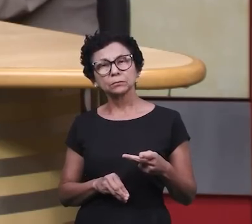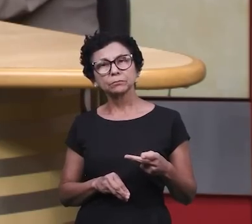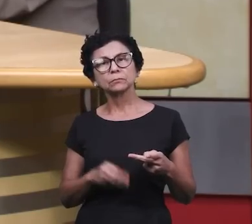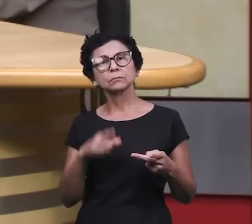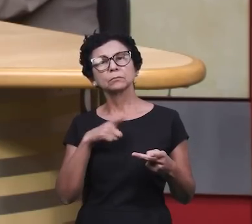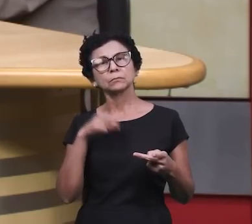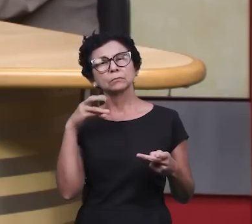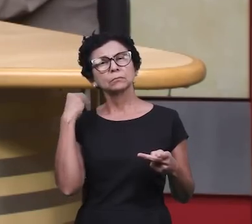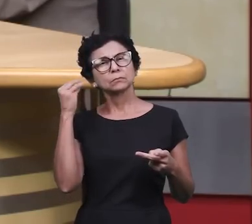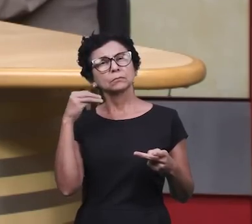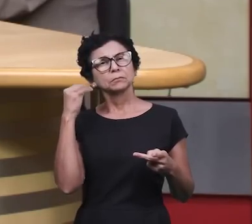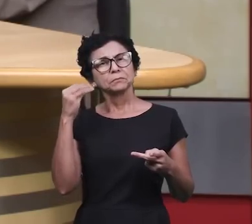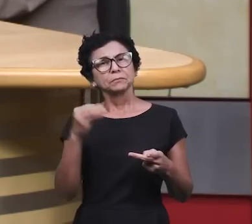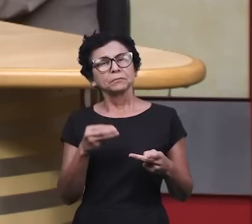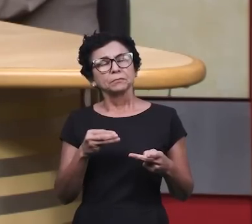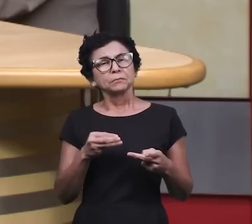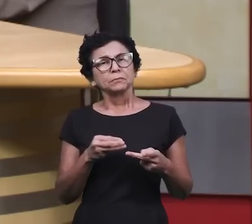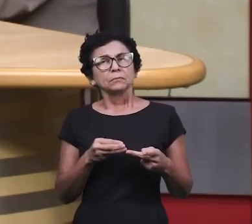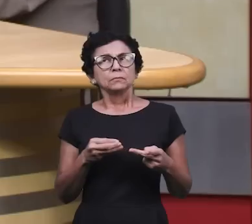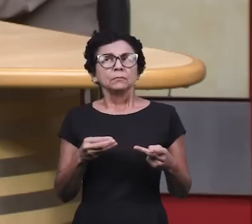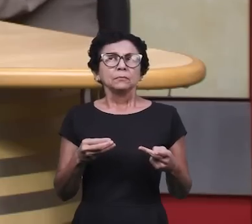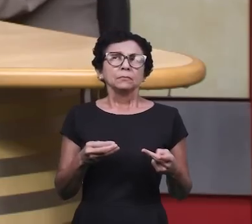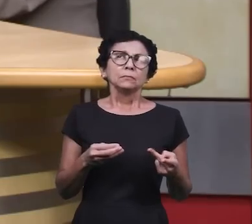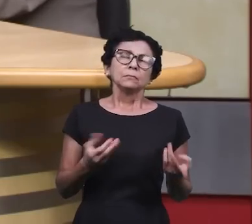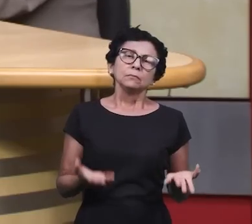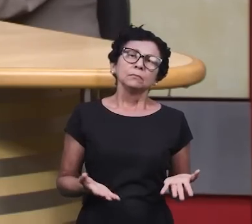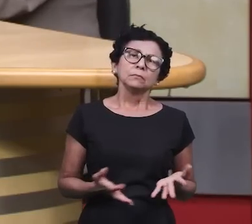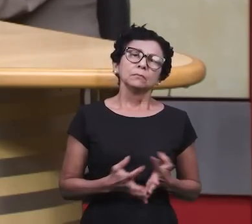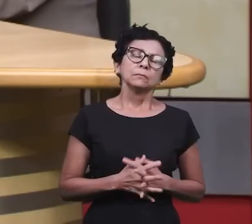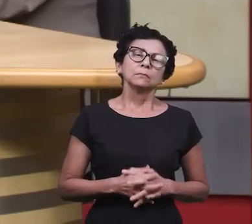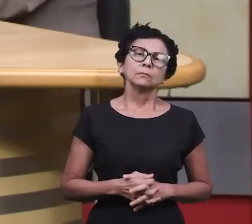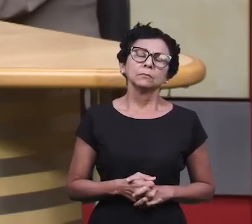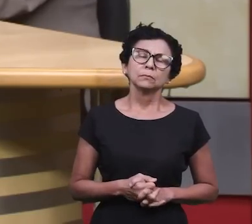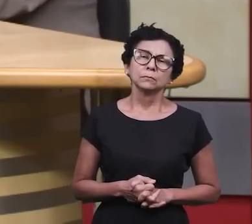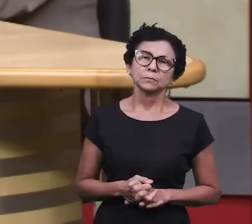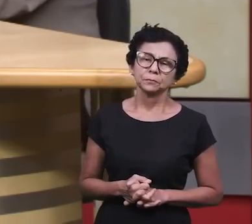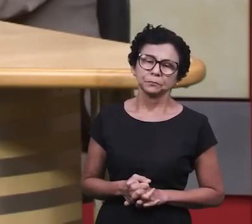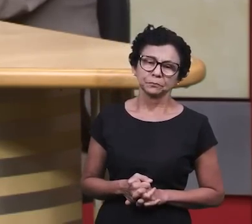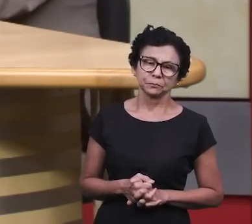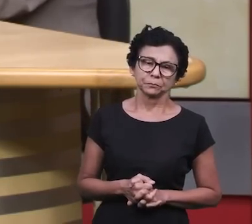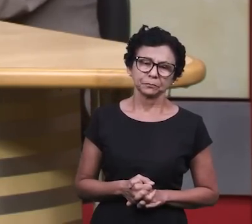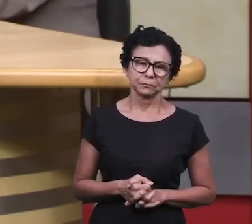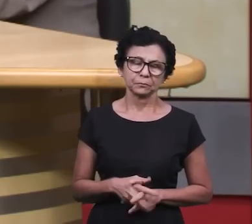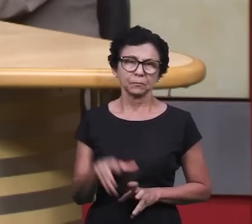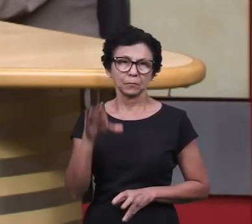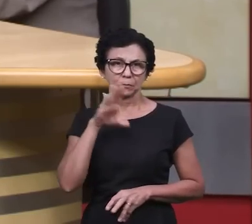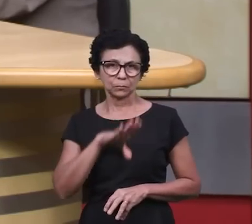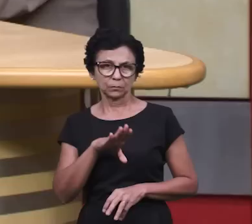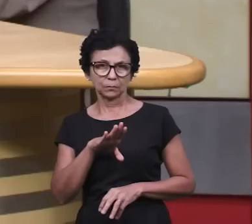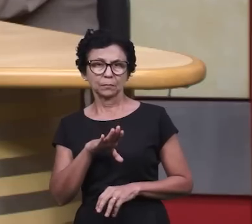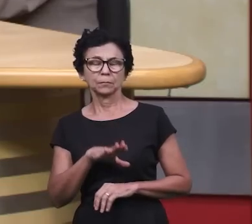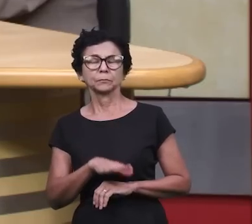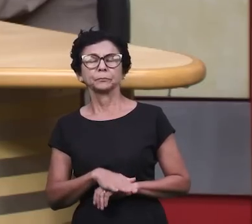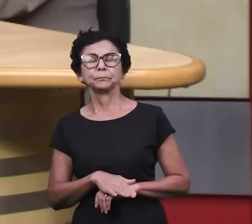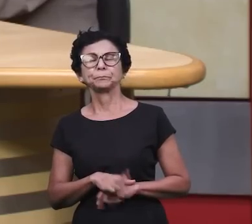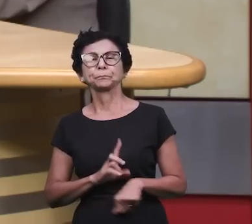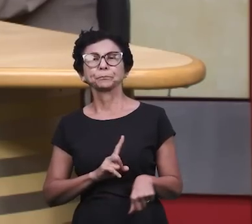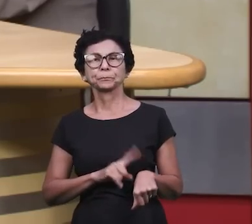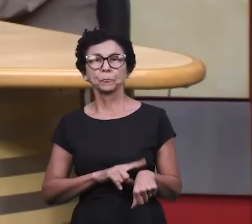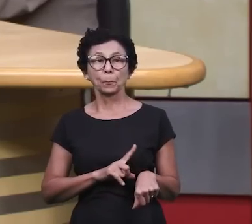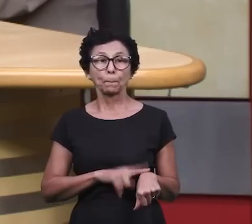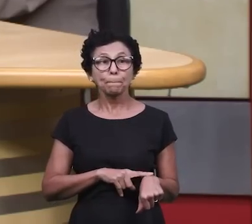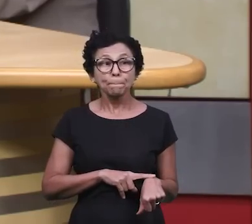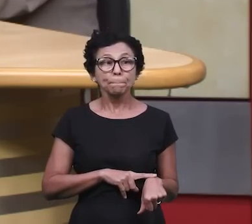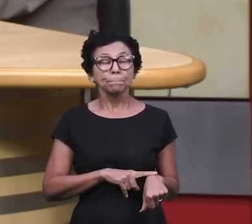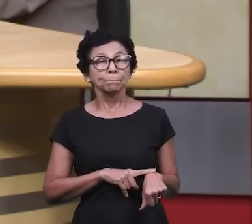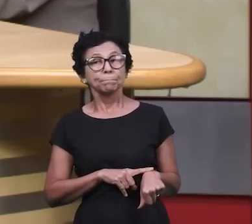essa experiência. Mas, muito tempo depois, ainda em Portugal, teve uma ocasião em